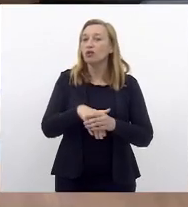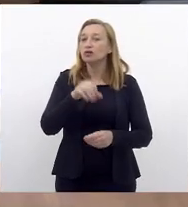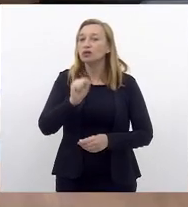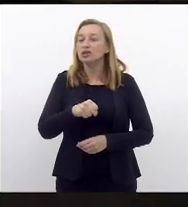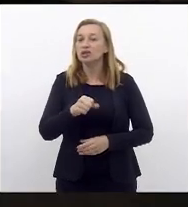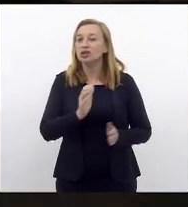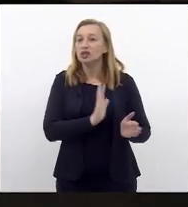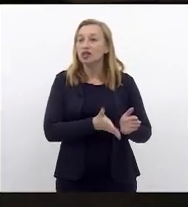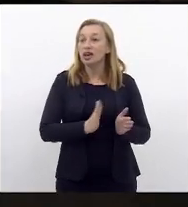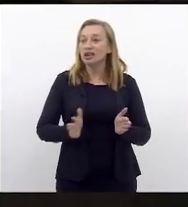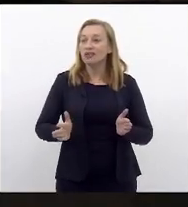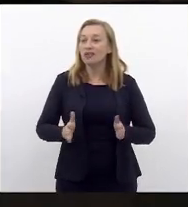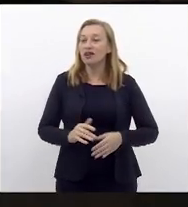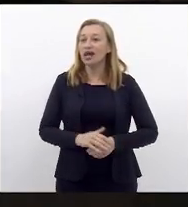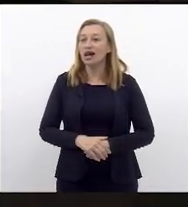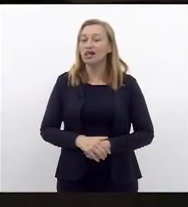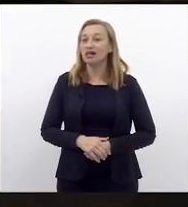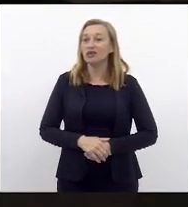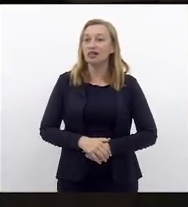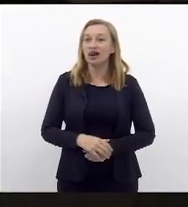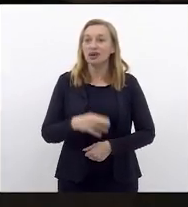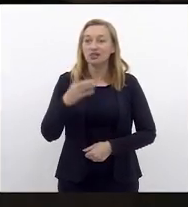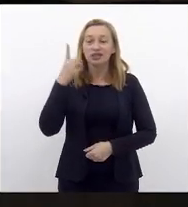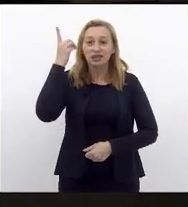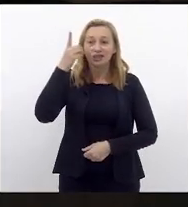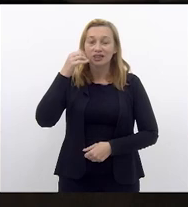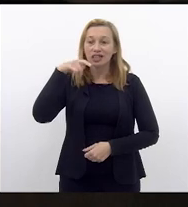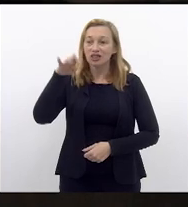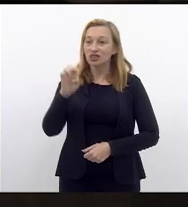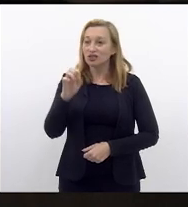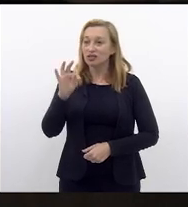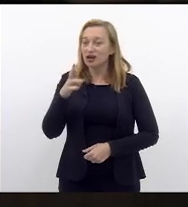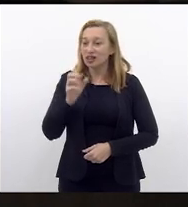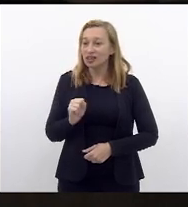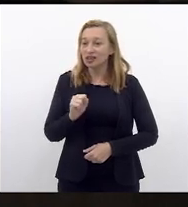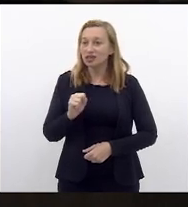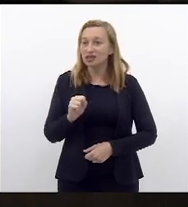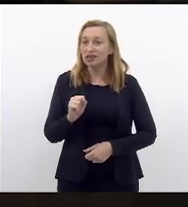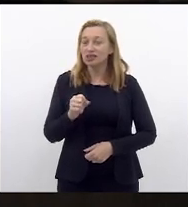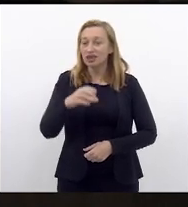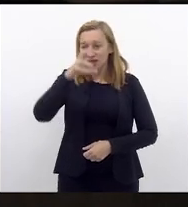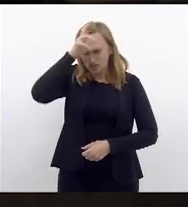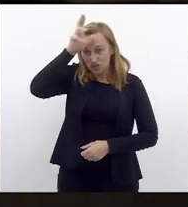Questão deputado de ordem, subtenente, pois. Vota sim. Deputada de Tia rápido, Ju,